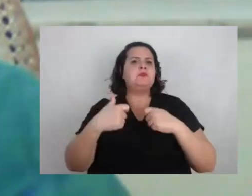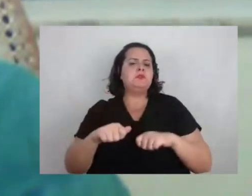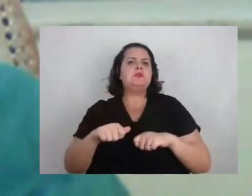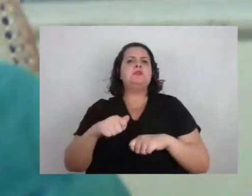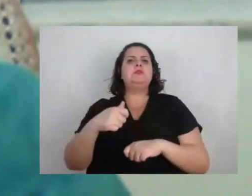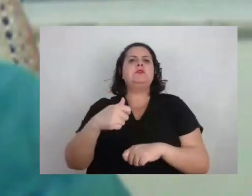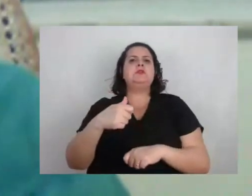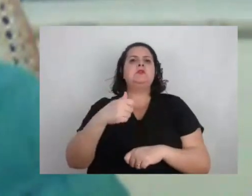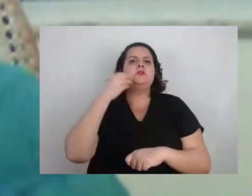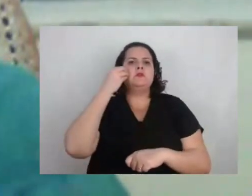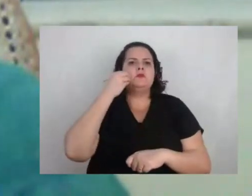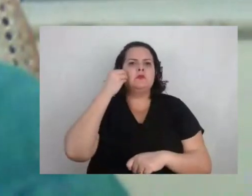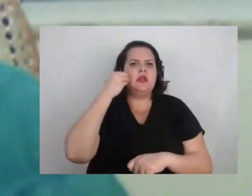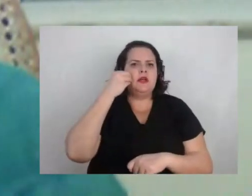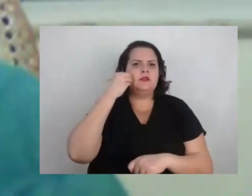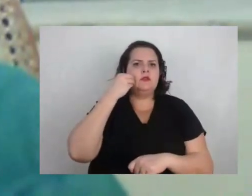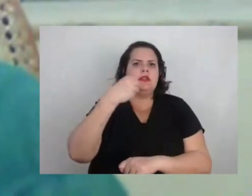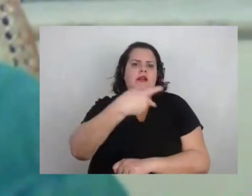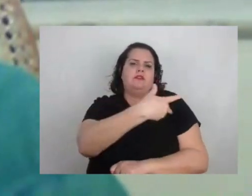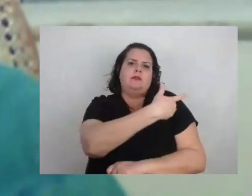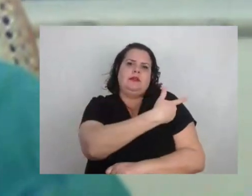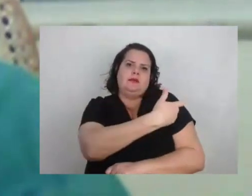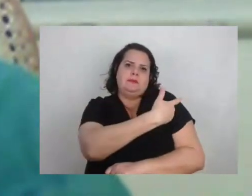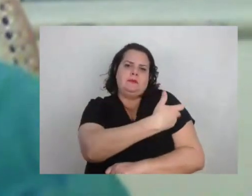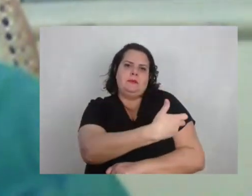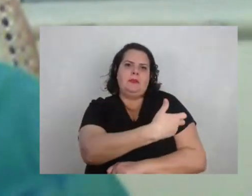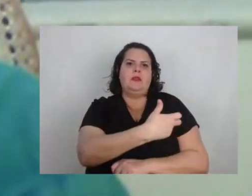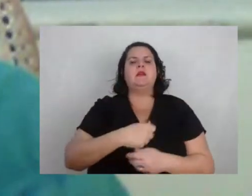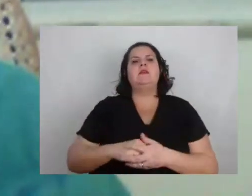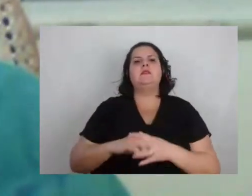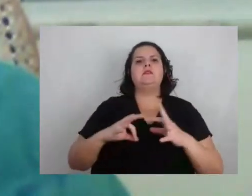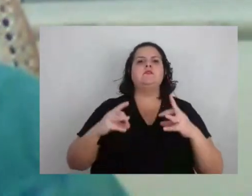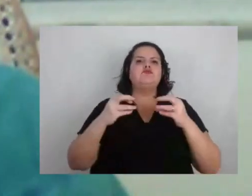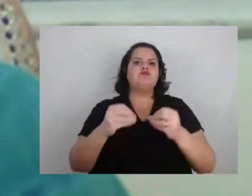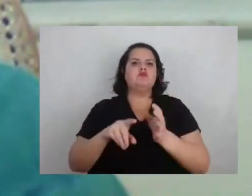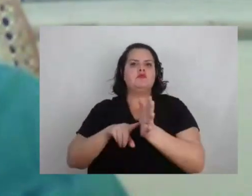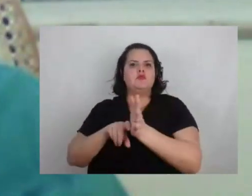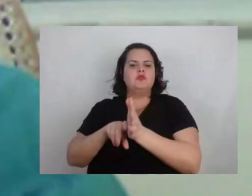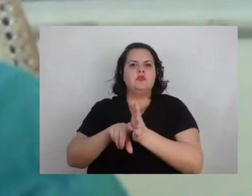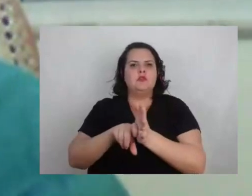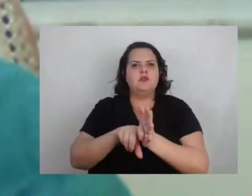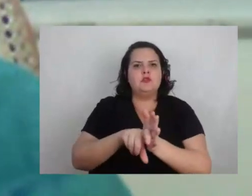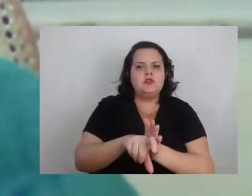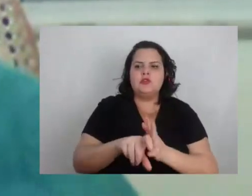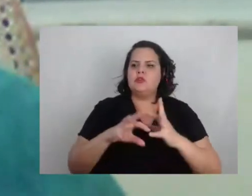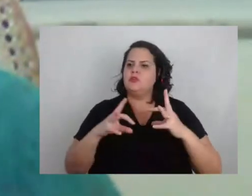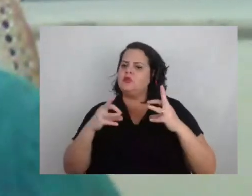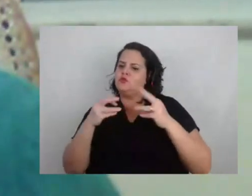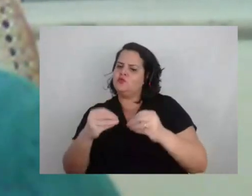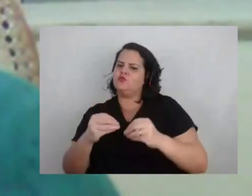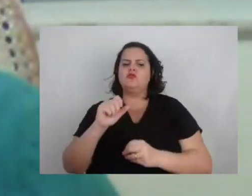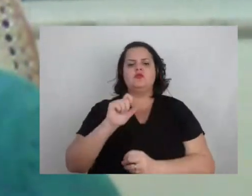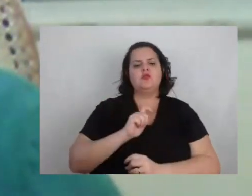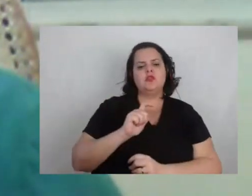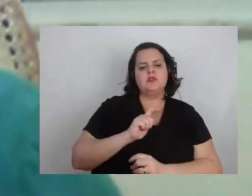equipamentos, reforçando os seus laboratórios de virologia, atuando no